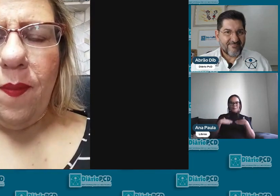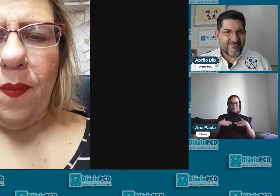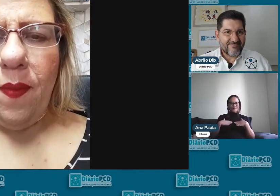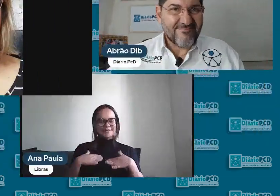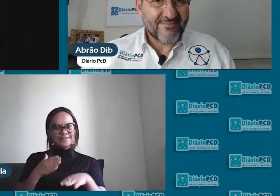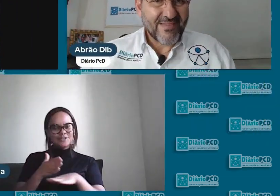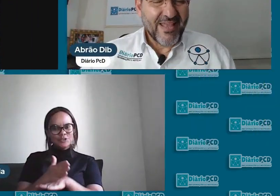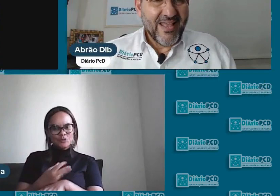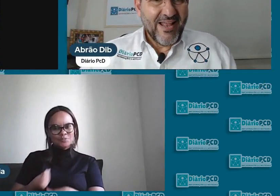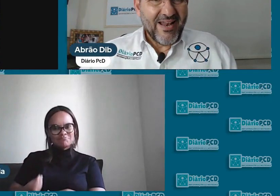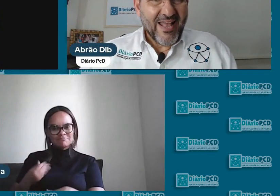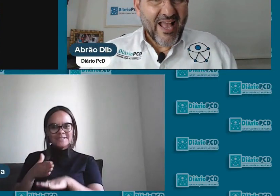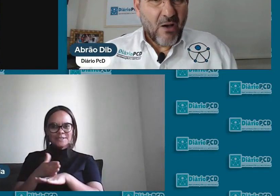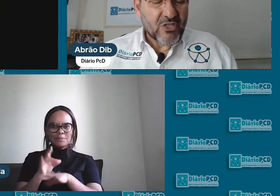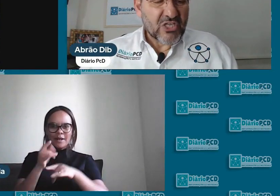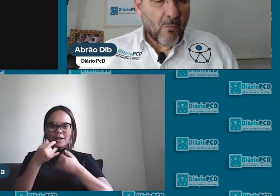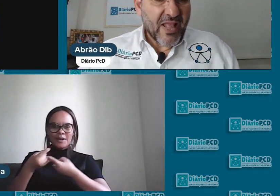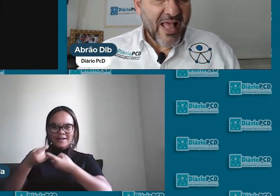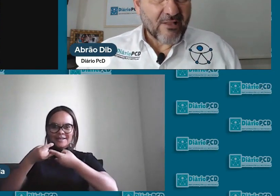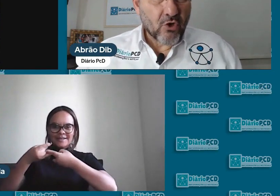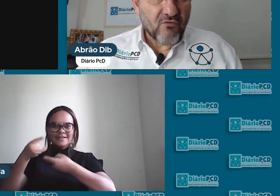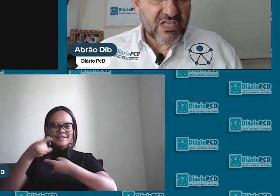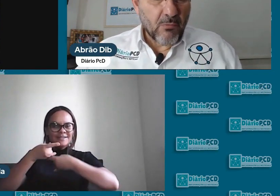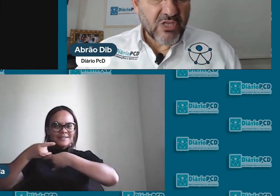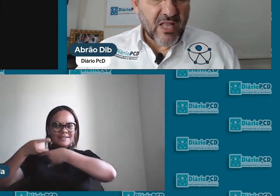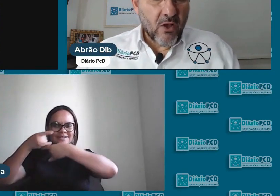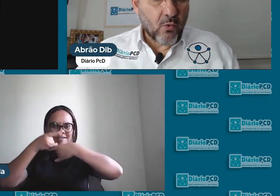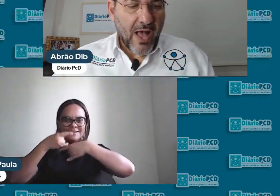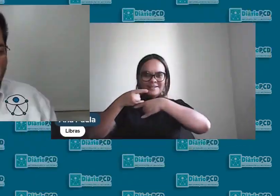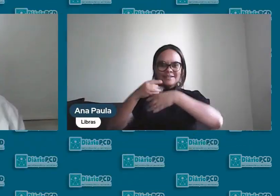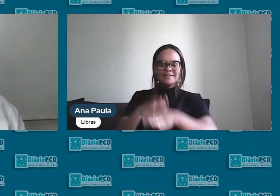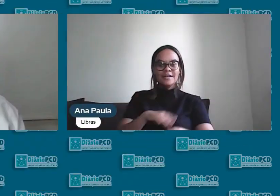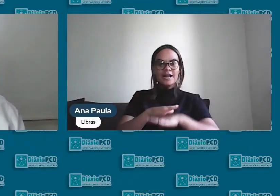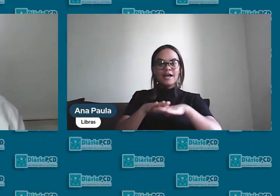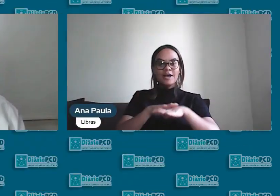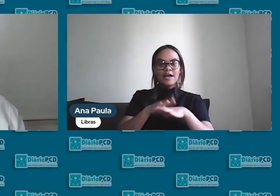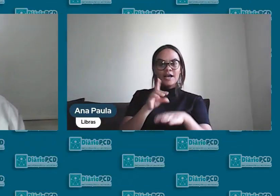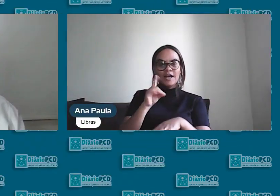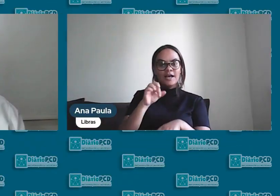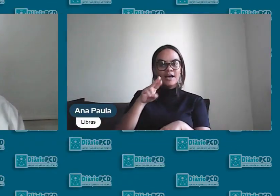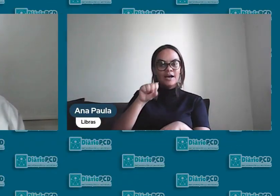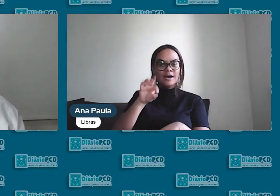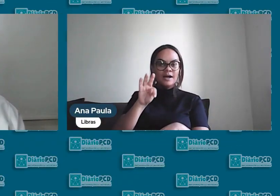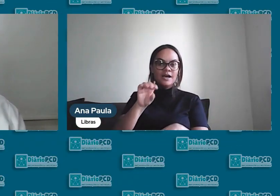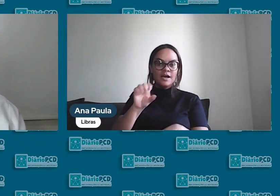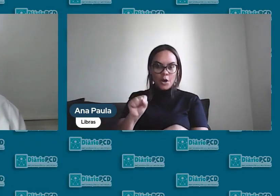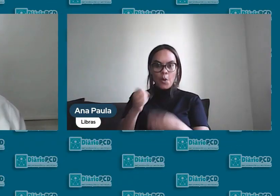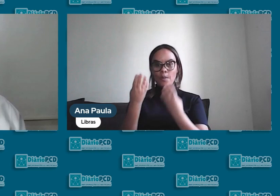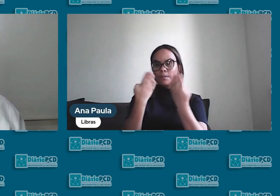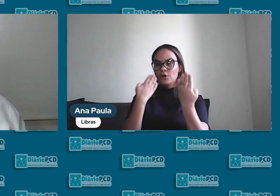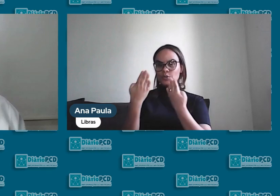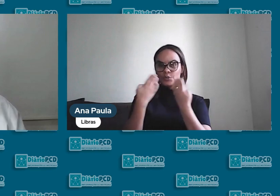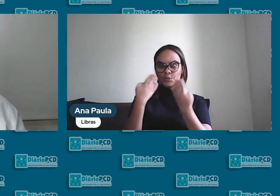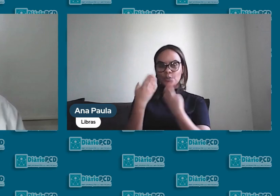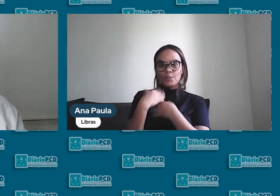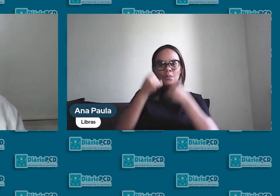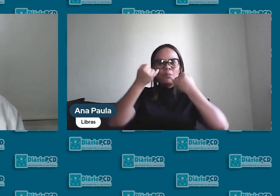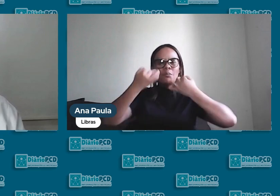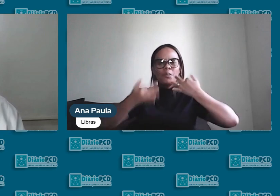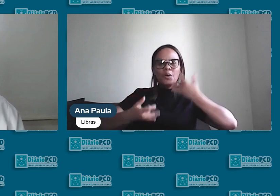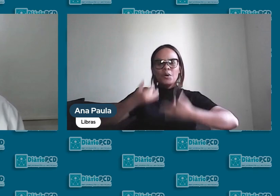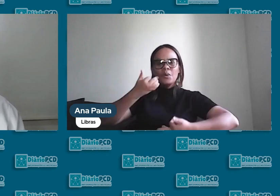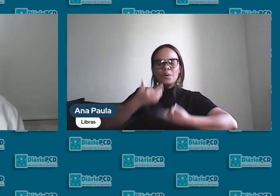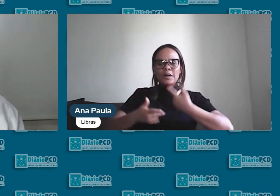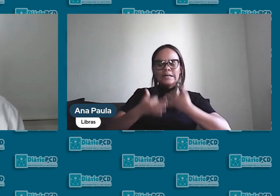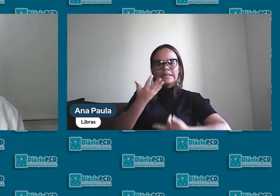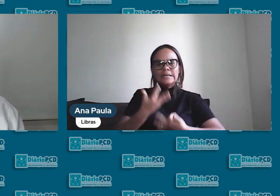vocês. Legal, muitíssimo obrigado. Conversamos então com a doutora Renata Fernandes, que comenta sobre os